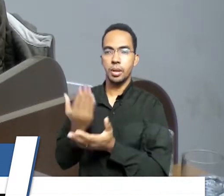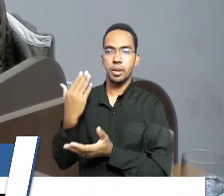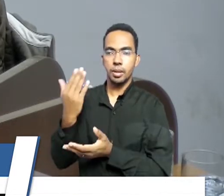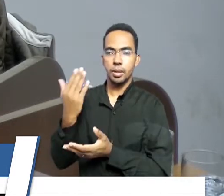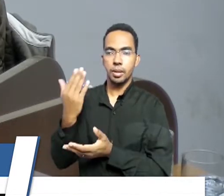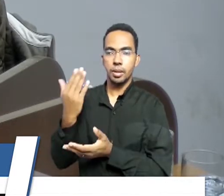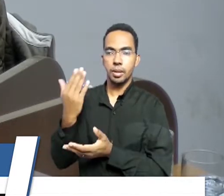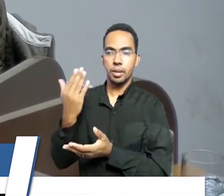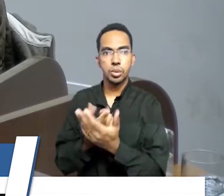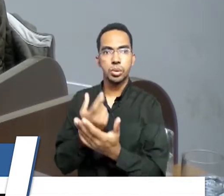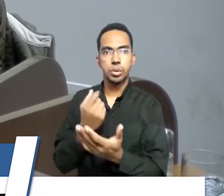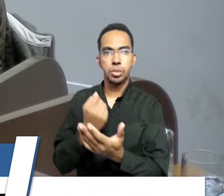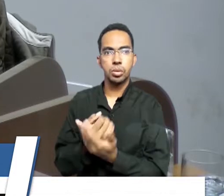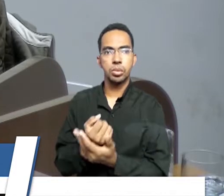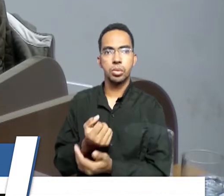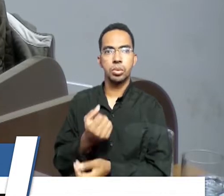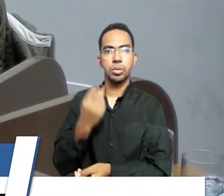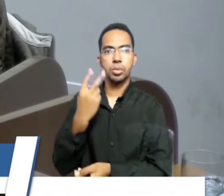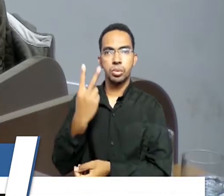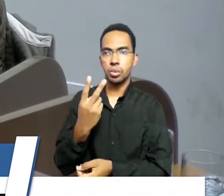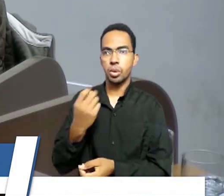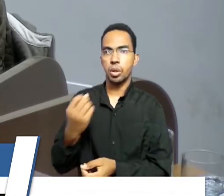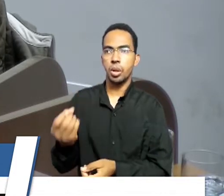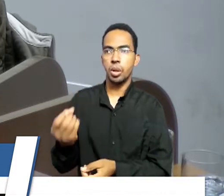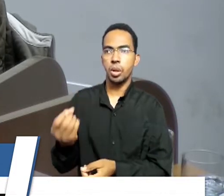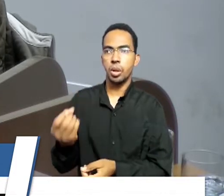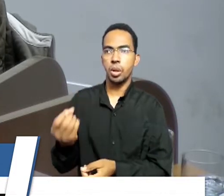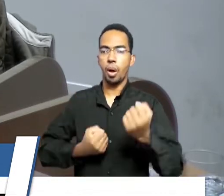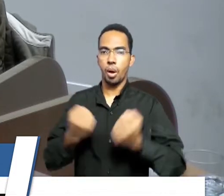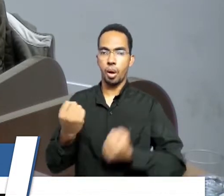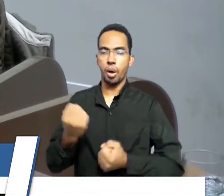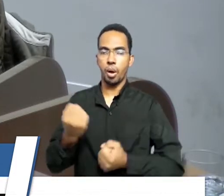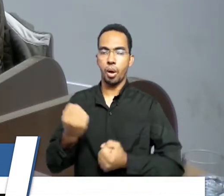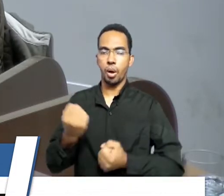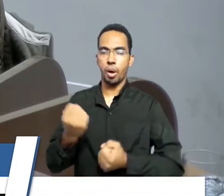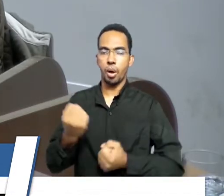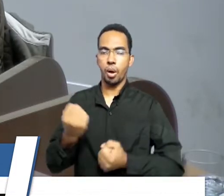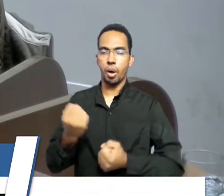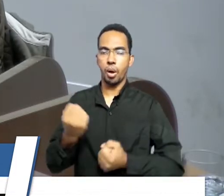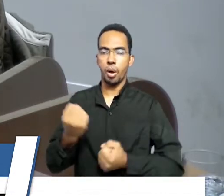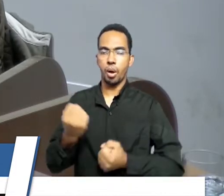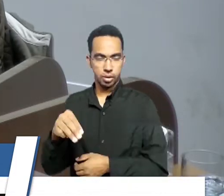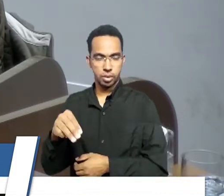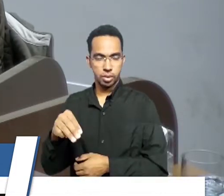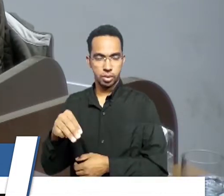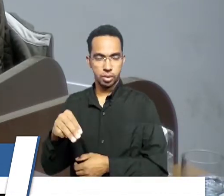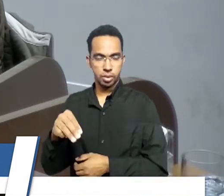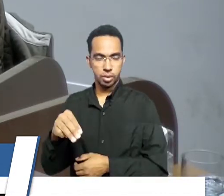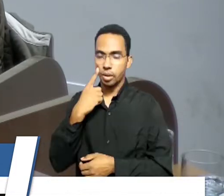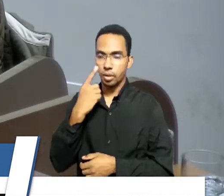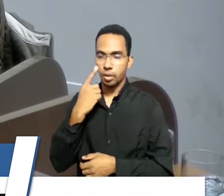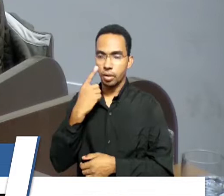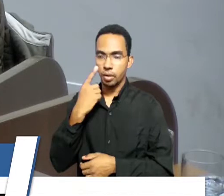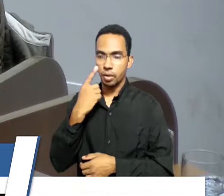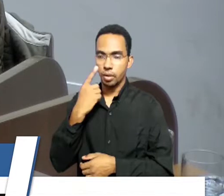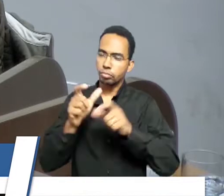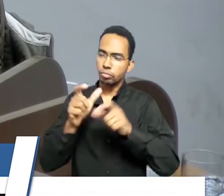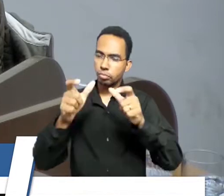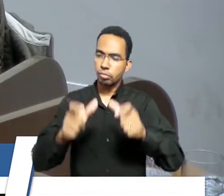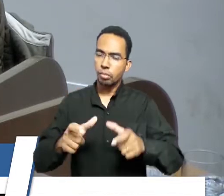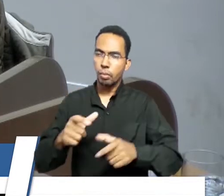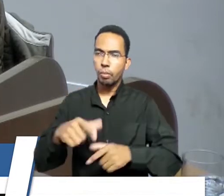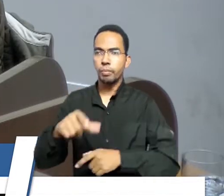novas viaturas para a Guarda Municipal. Então, para ver o carinho aqui